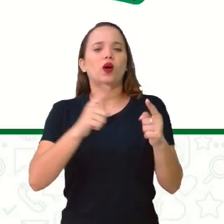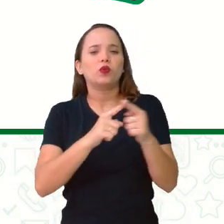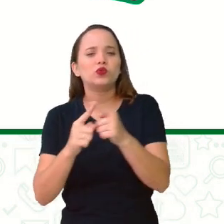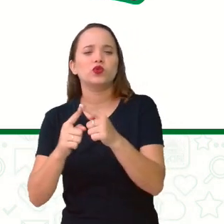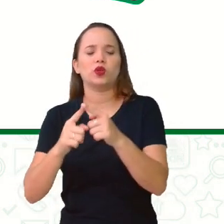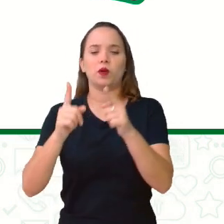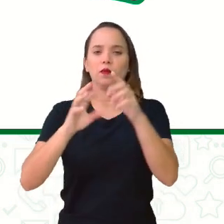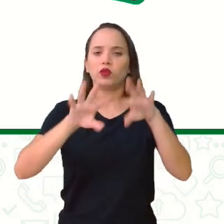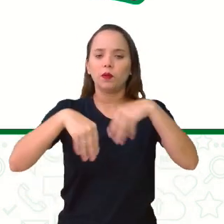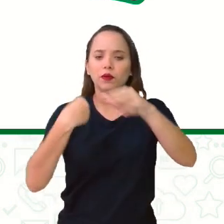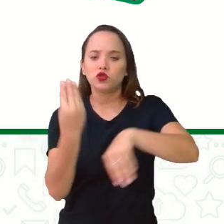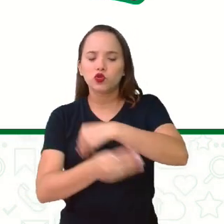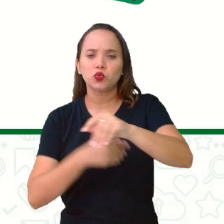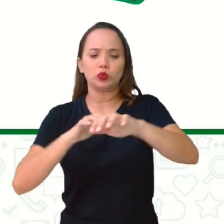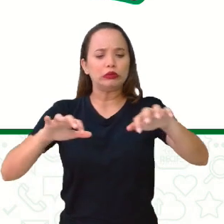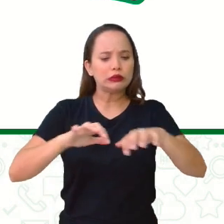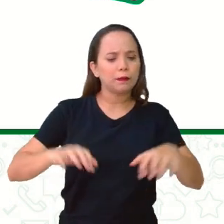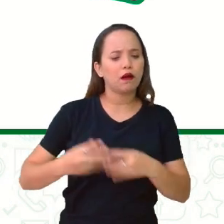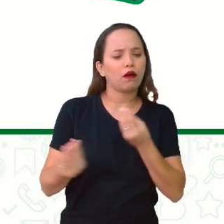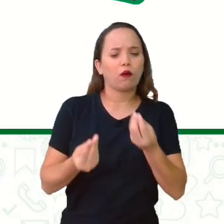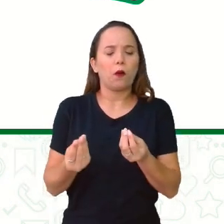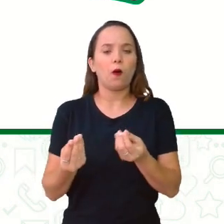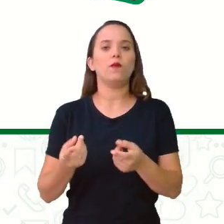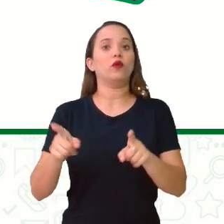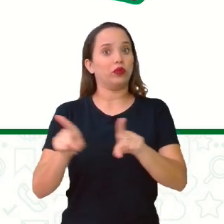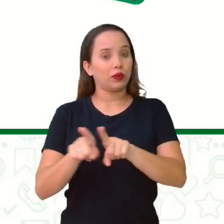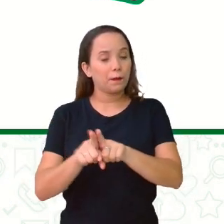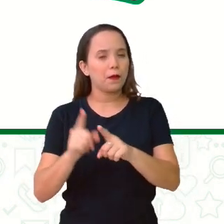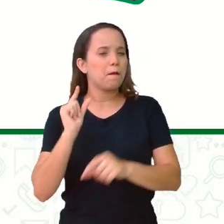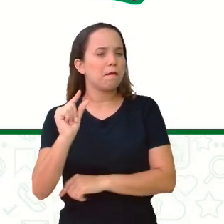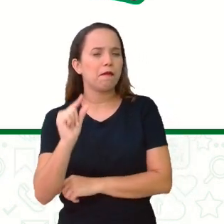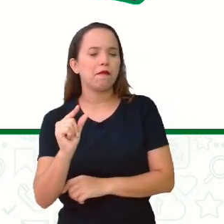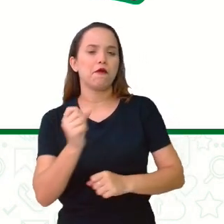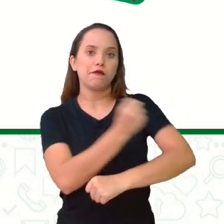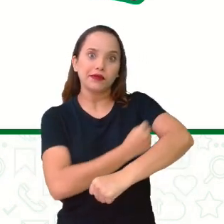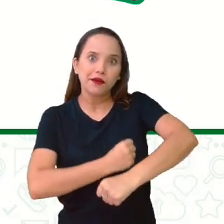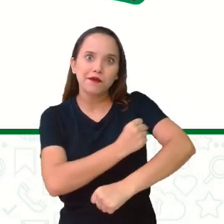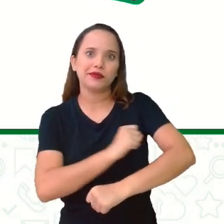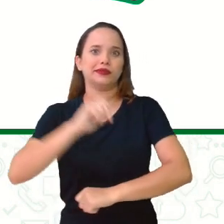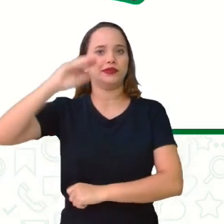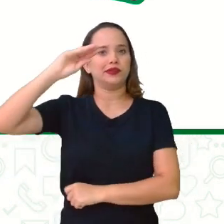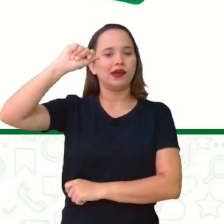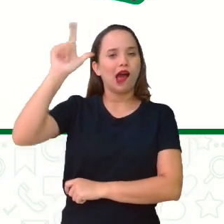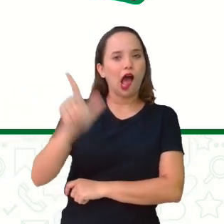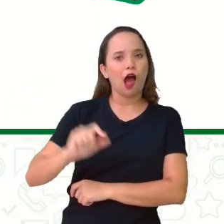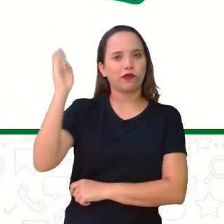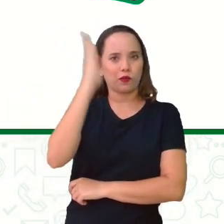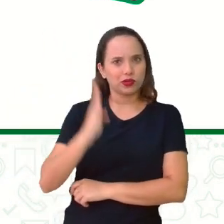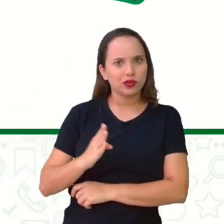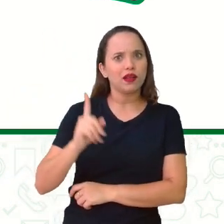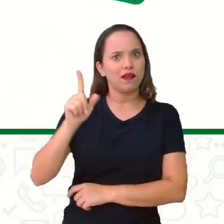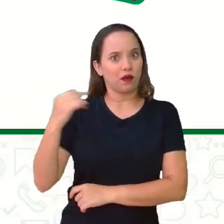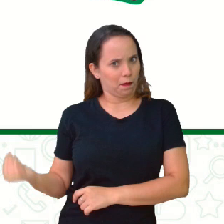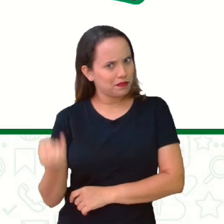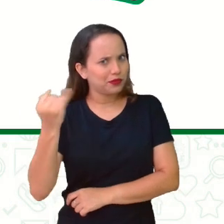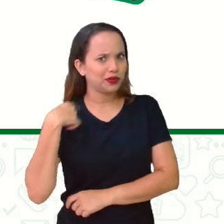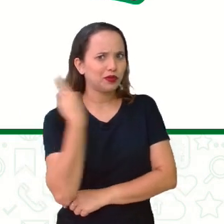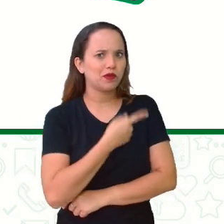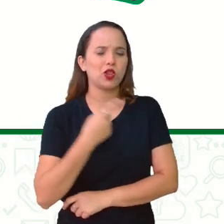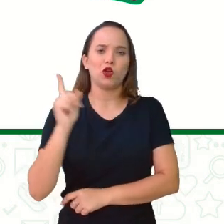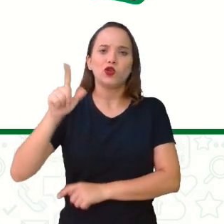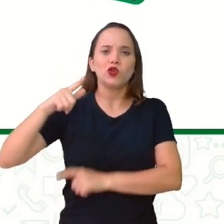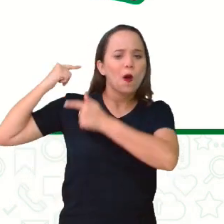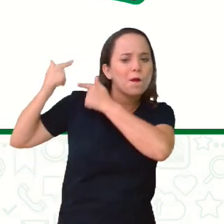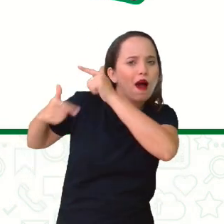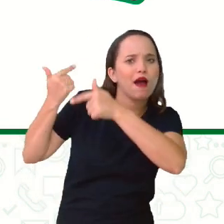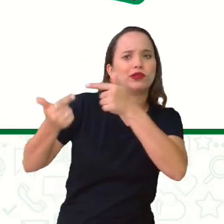de separação de misturas, um pouquinho da culinária afro-brasileira, tão importante pra gente, né? Essa herança que os africanos